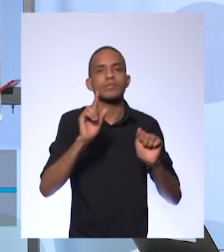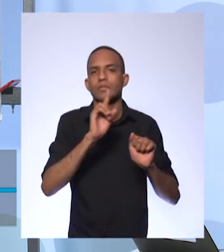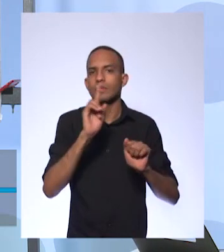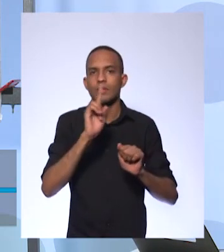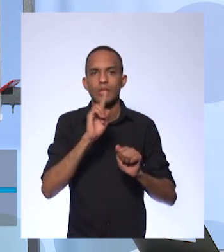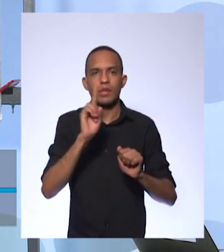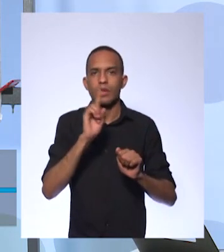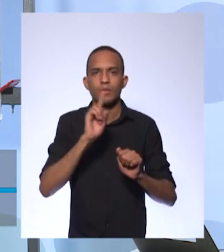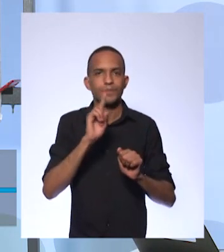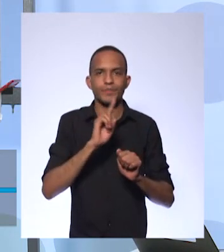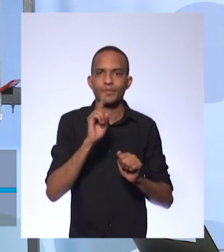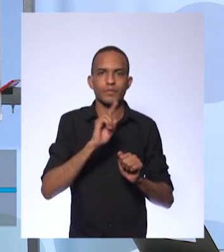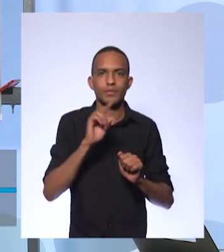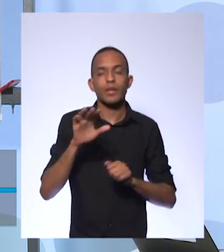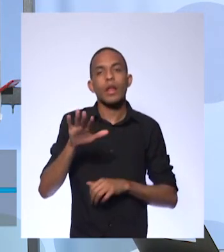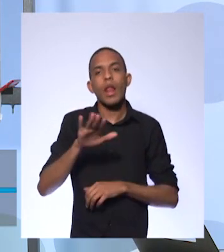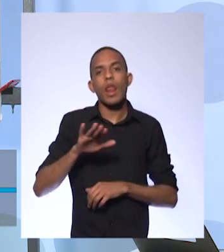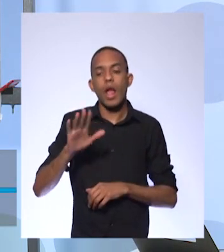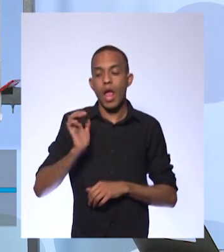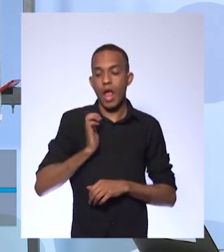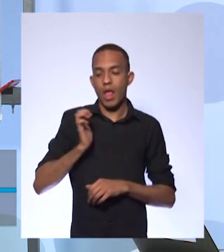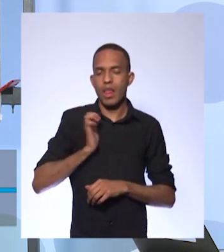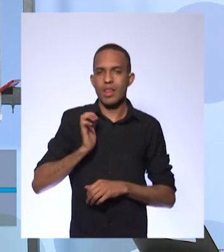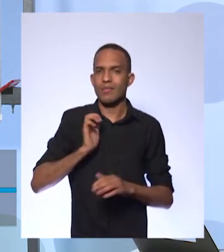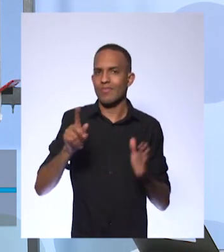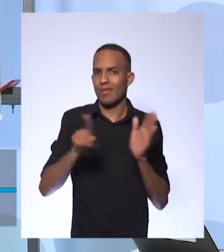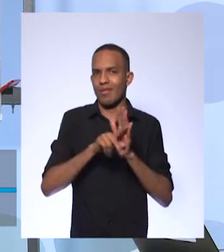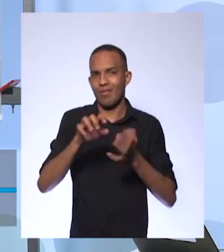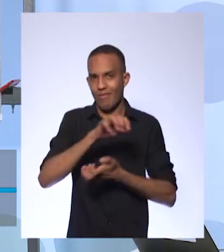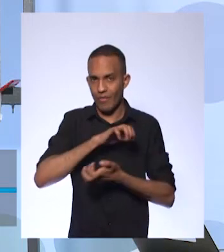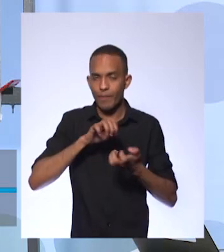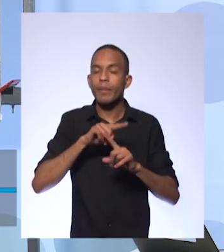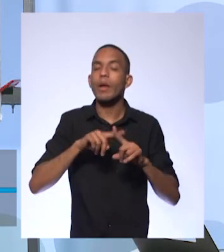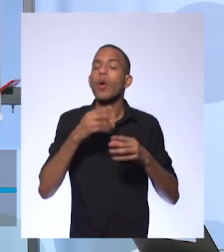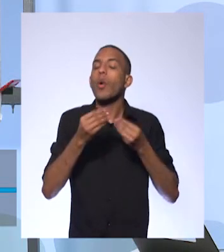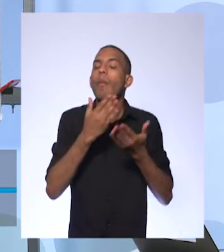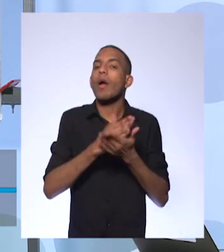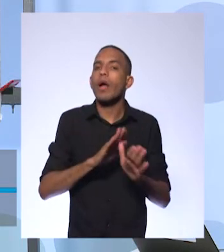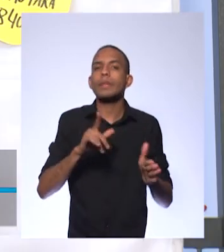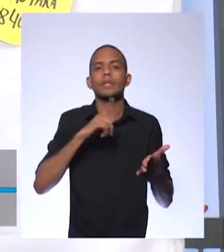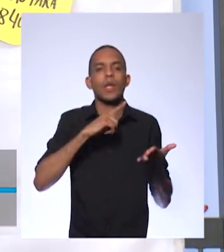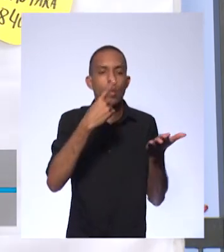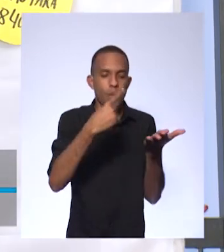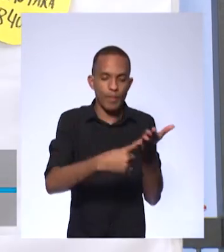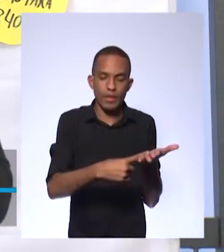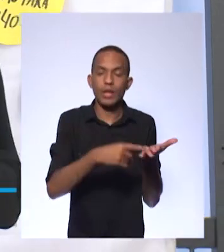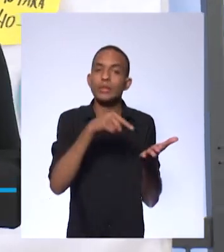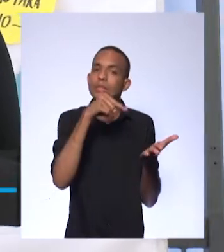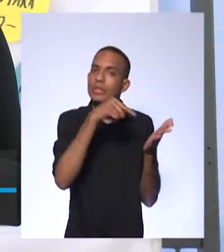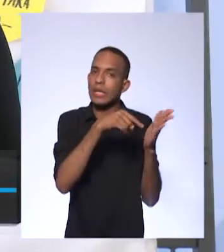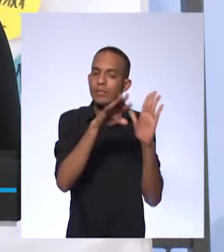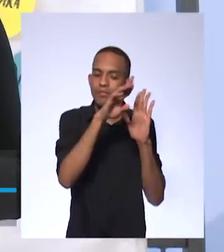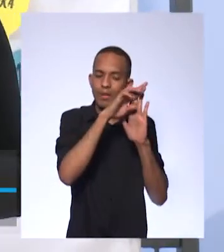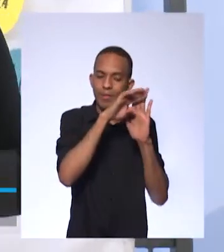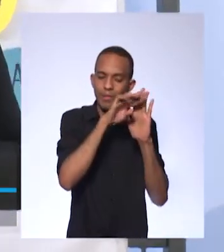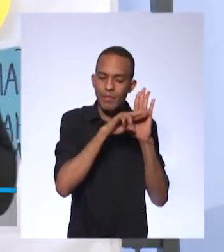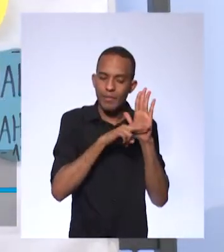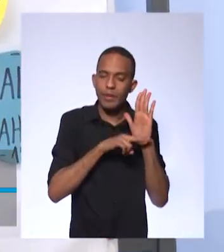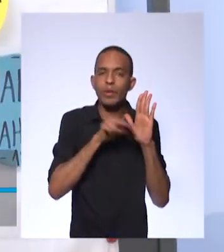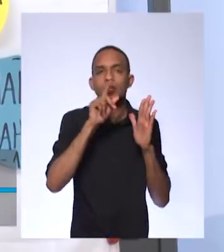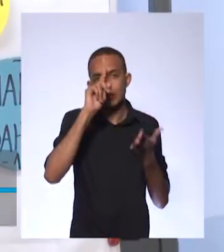dos estancieiros, que é uma elite ali local. Só que como que acaba? Eles fazem um tratado e nesse tratado vai ficar